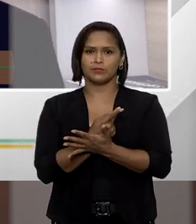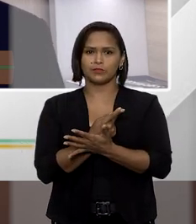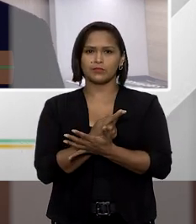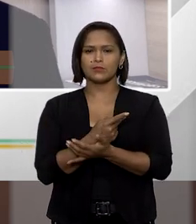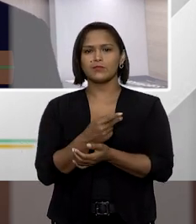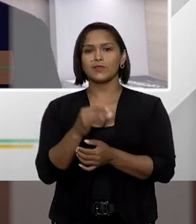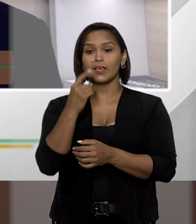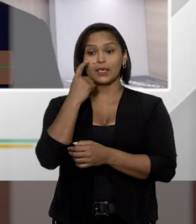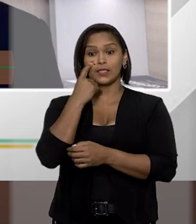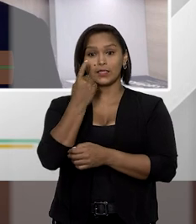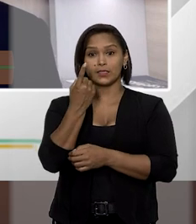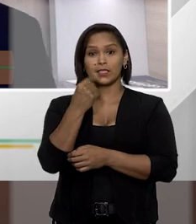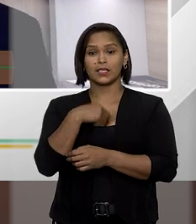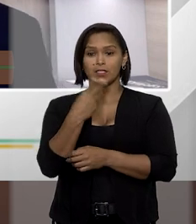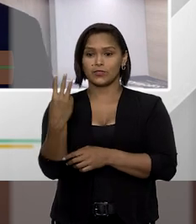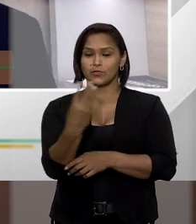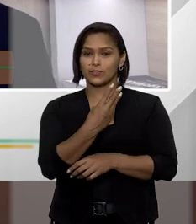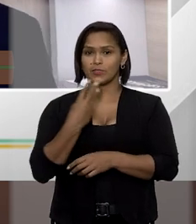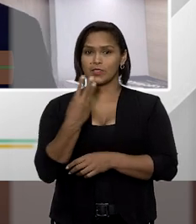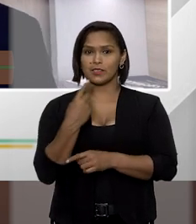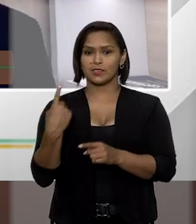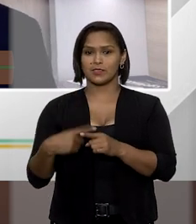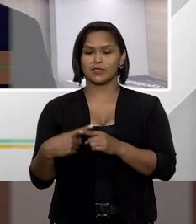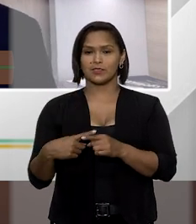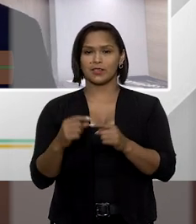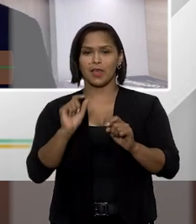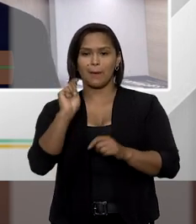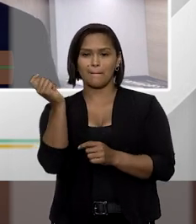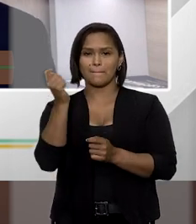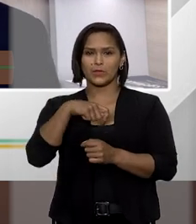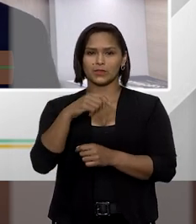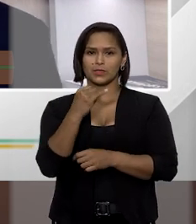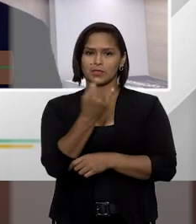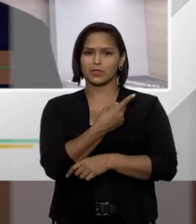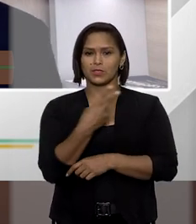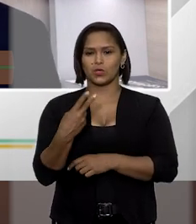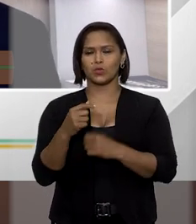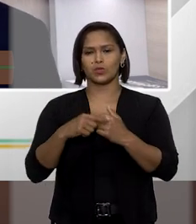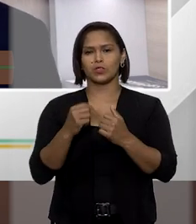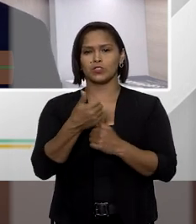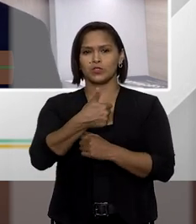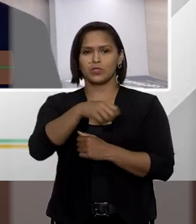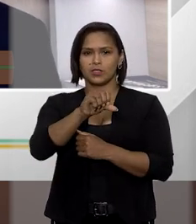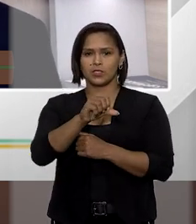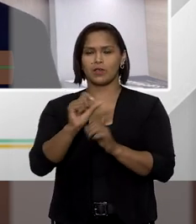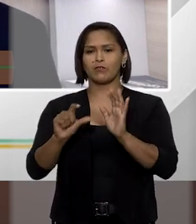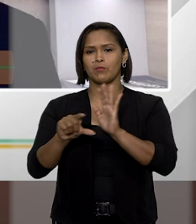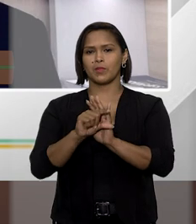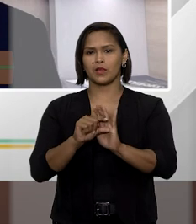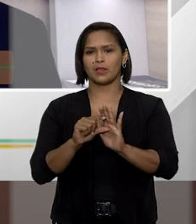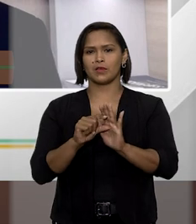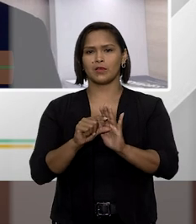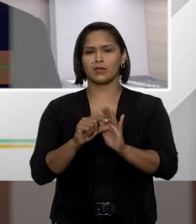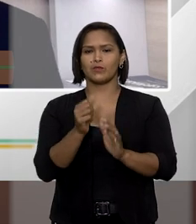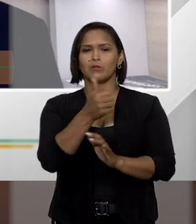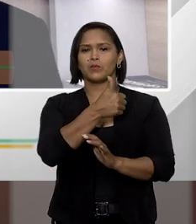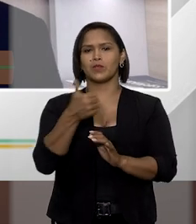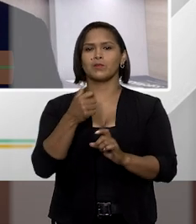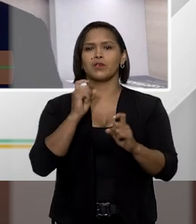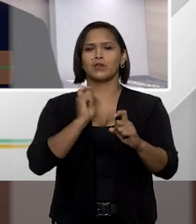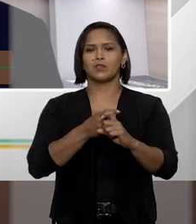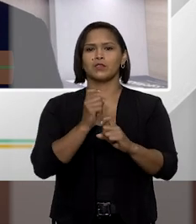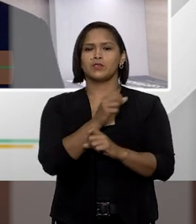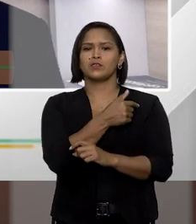eventualmente, interesses ilícitos de terceiros, que é a segunda hipótese trazida pelo artigo 19, parágrafo